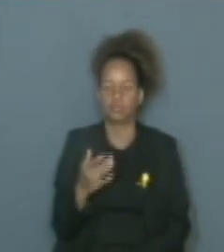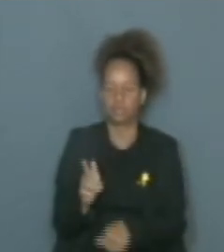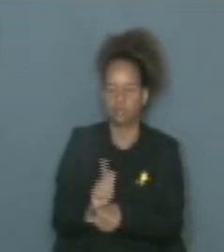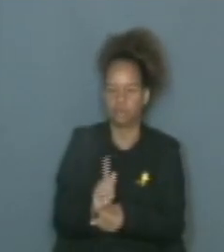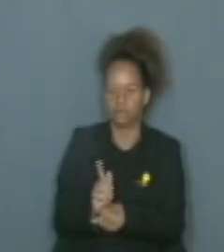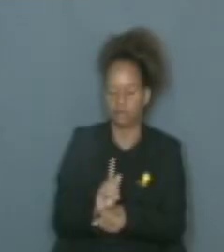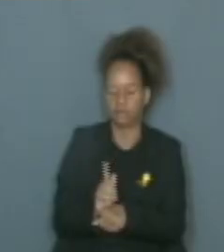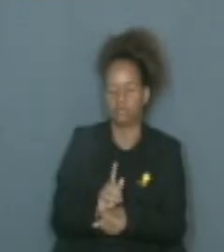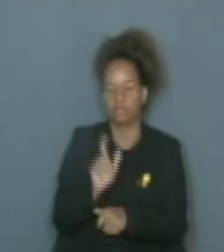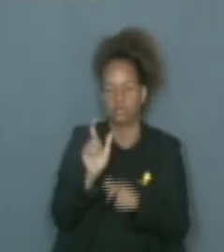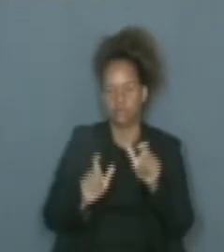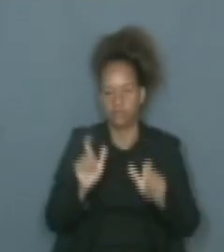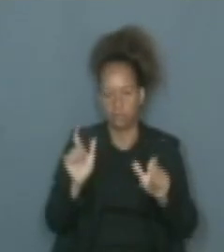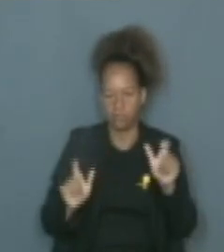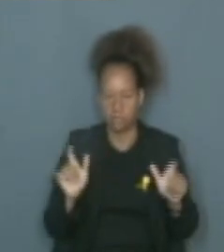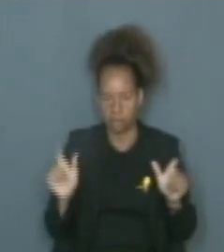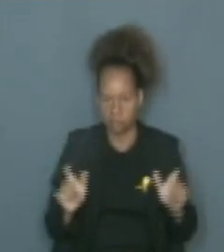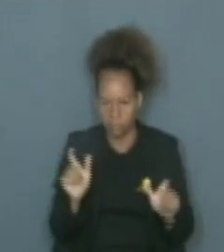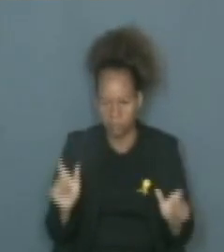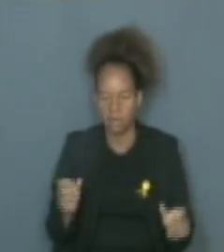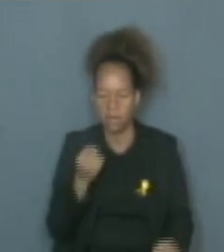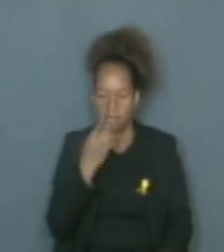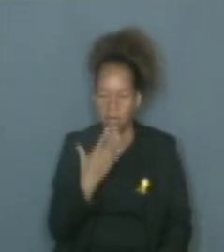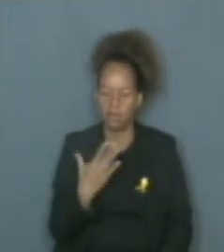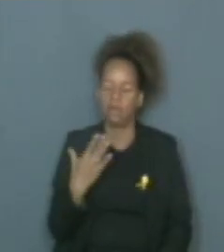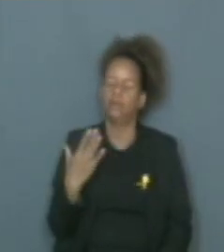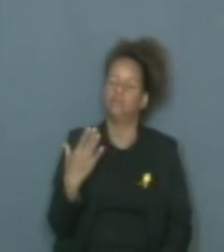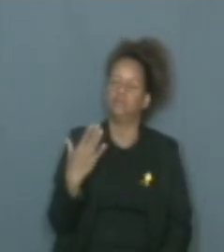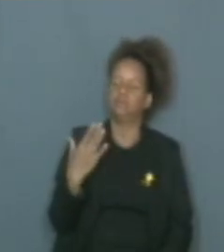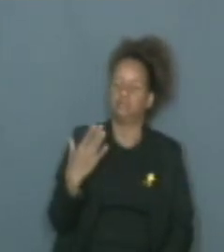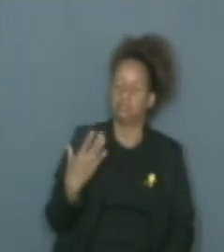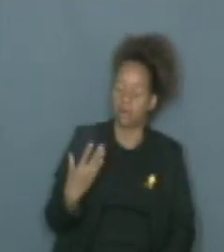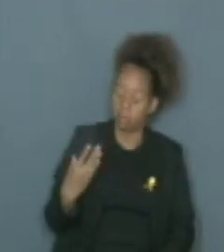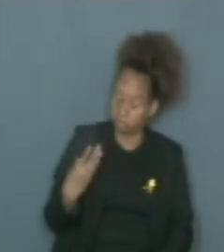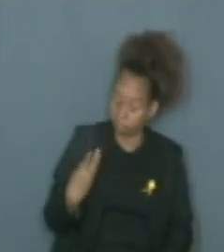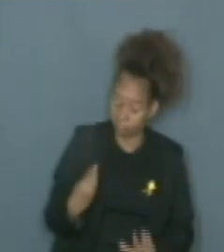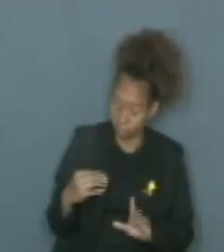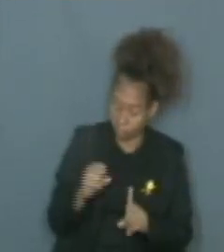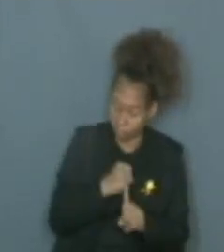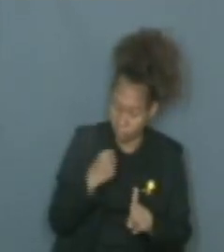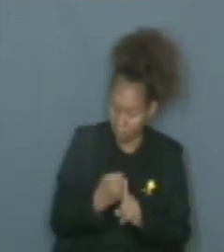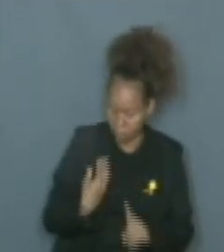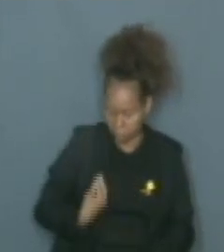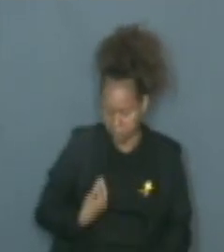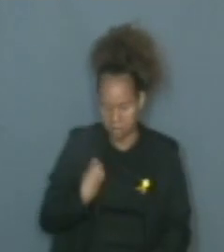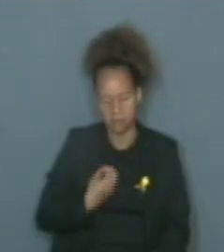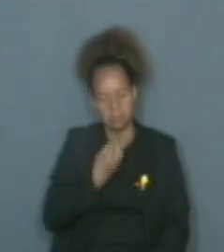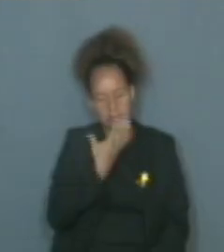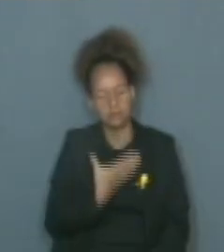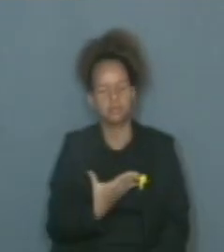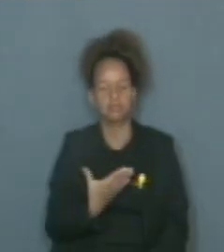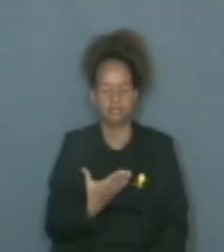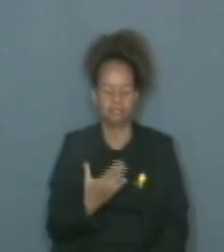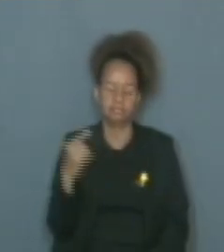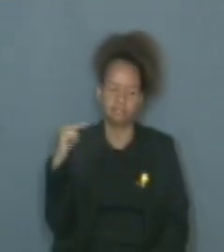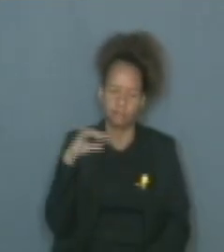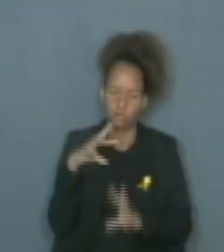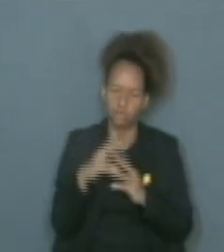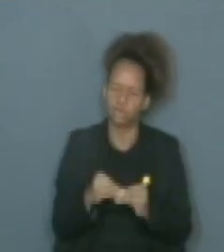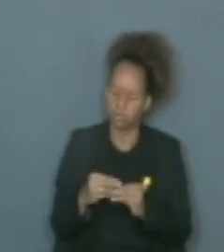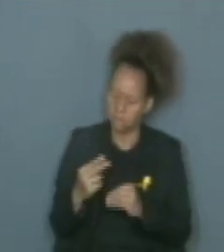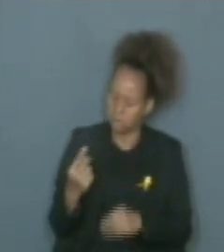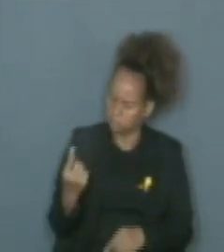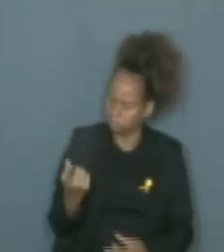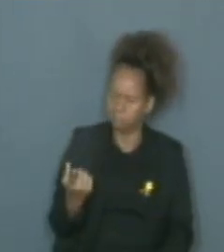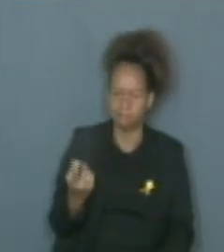das pessoas, traz um impacto social positivo. Tudo isso agrega um